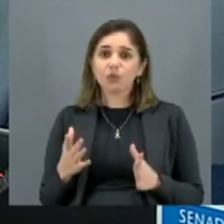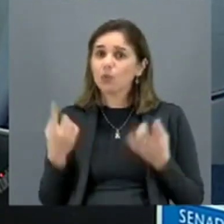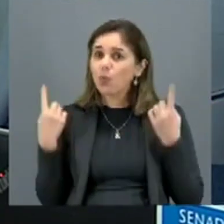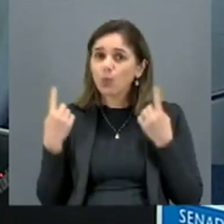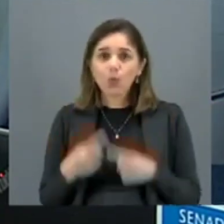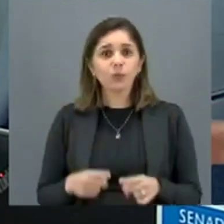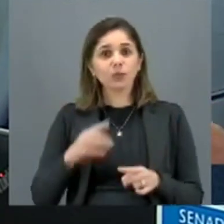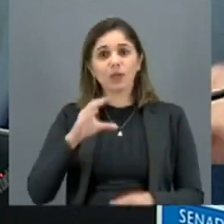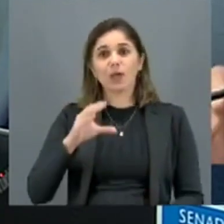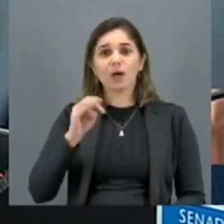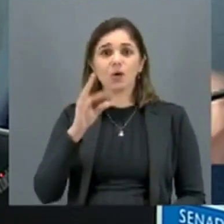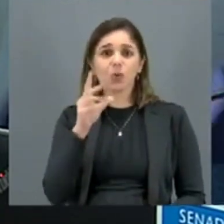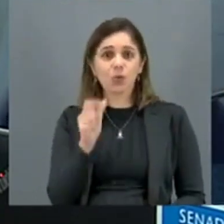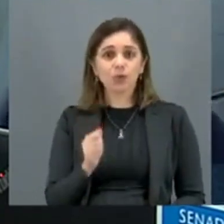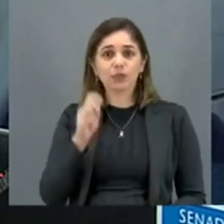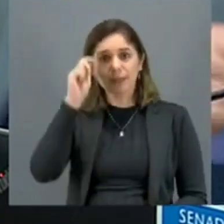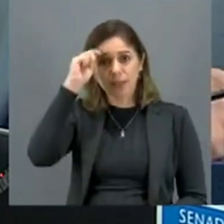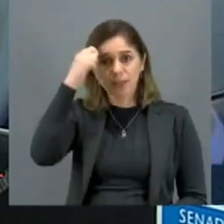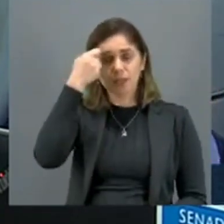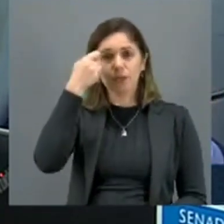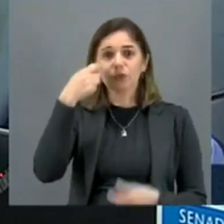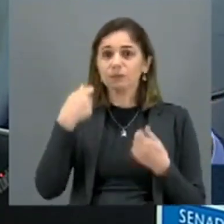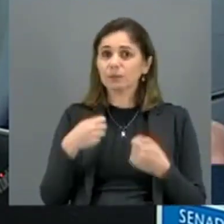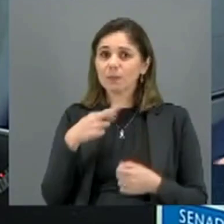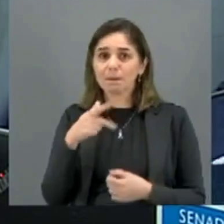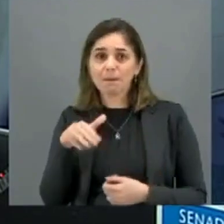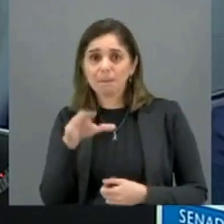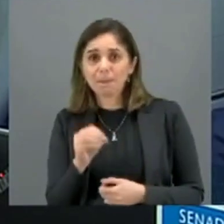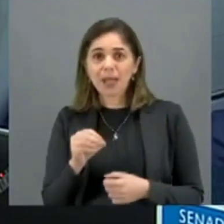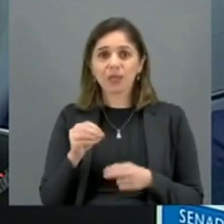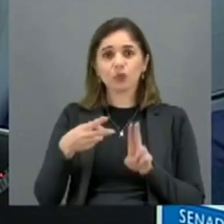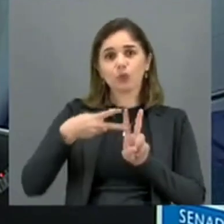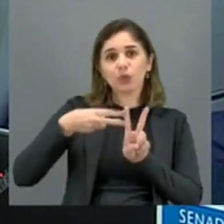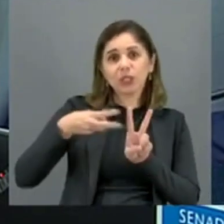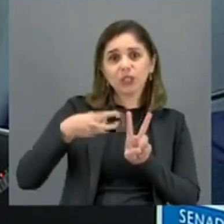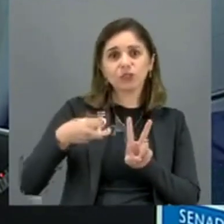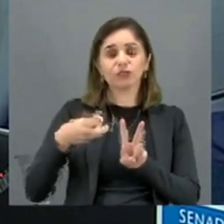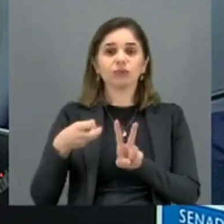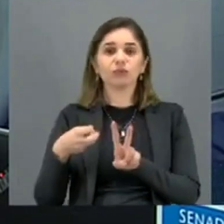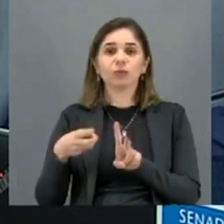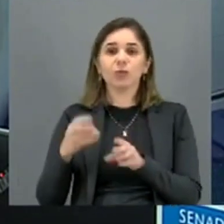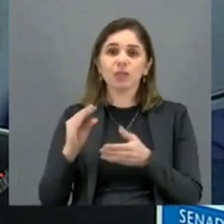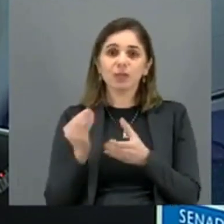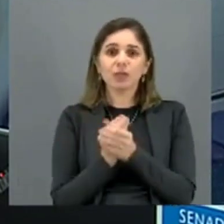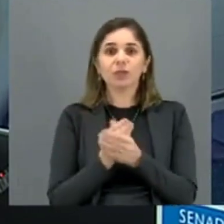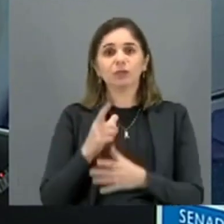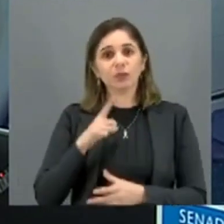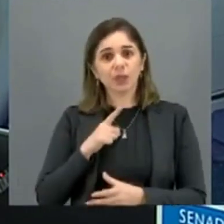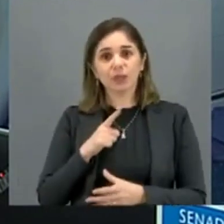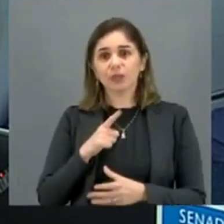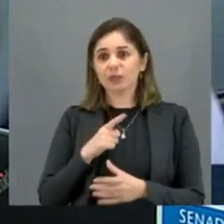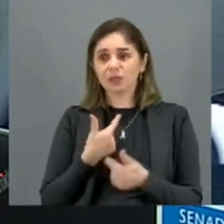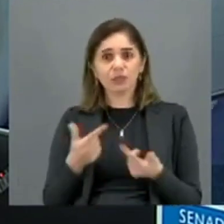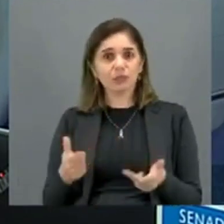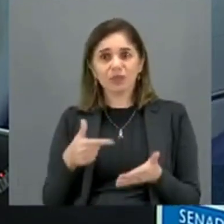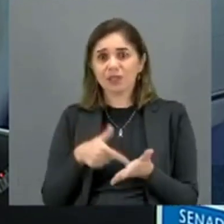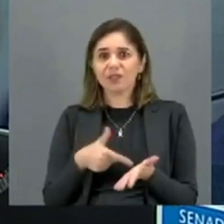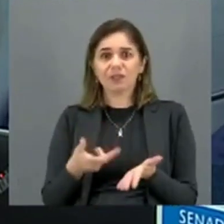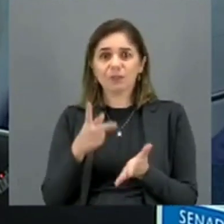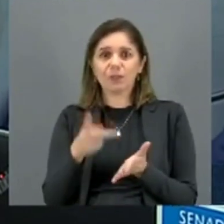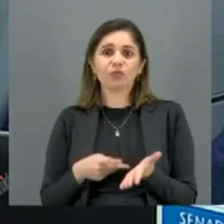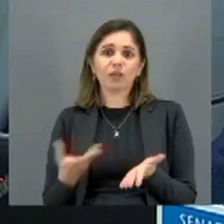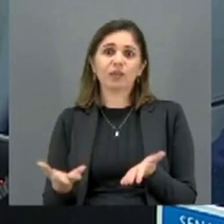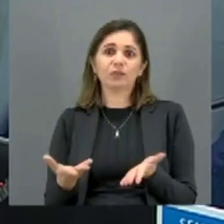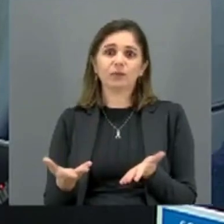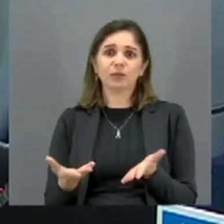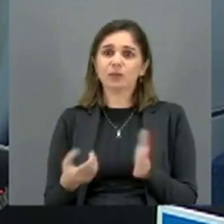negros. Eu sou a favor de que os pardos e índios também tenham, e esse projeto não contempla, discrimina. Se esse projeto